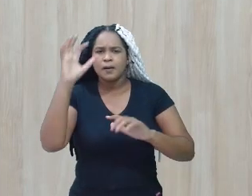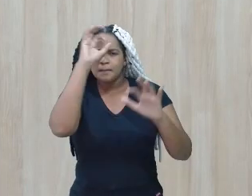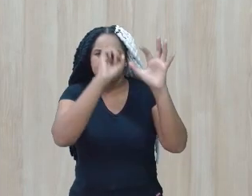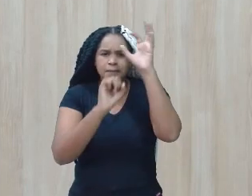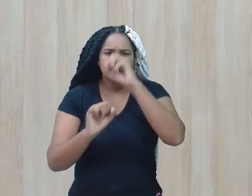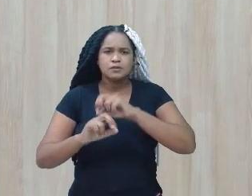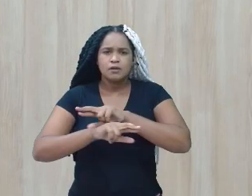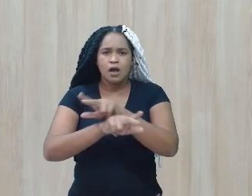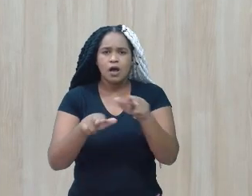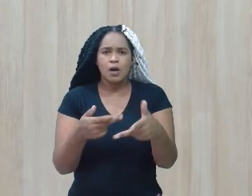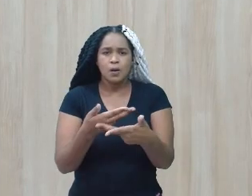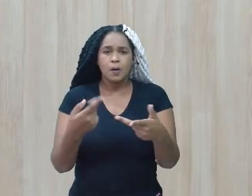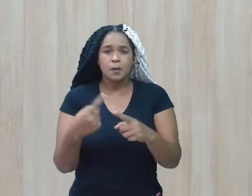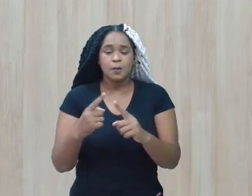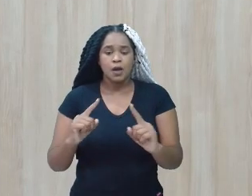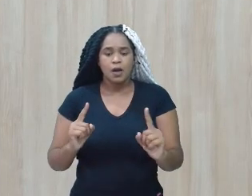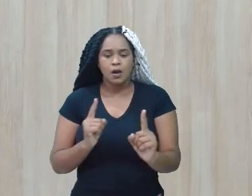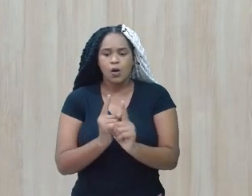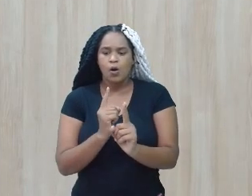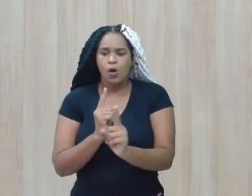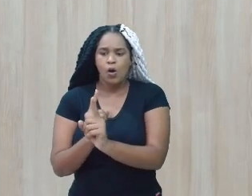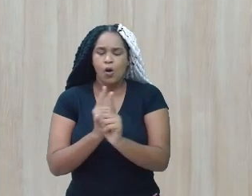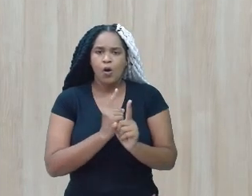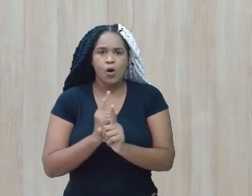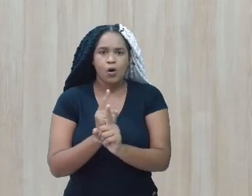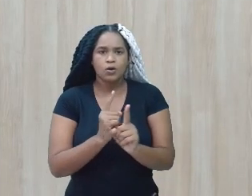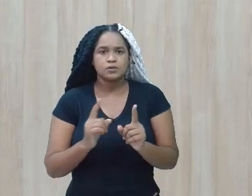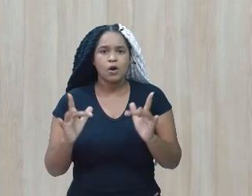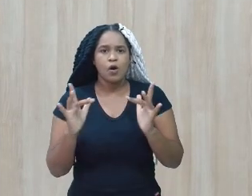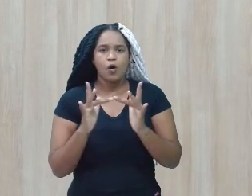com estudantes de vários